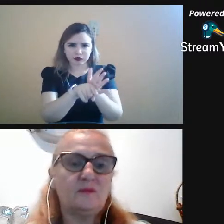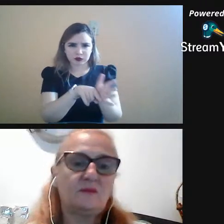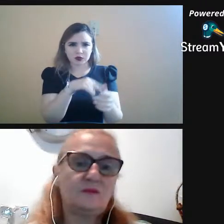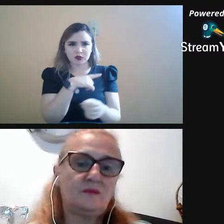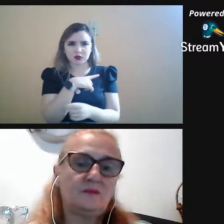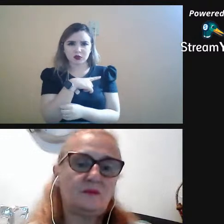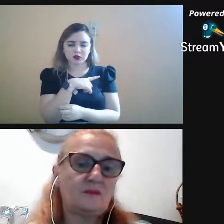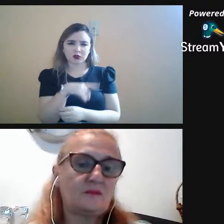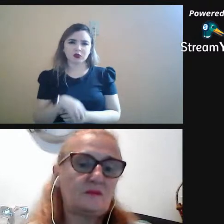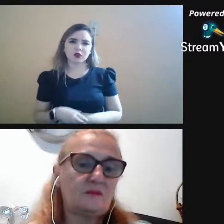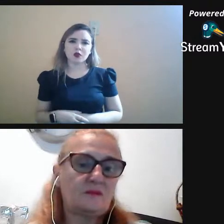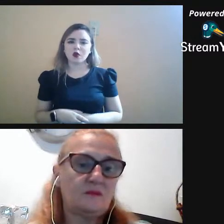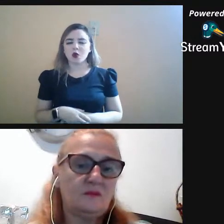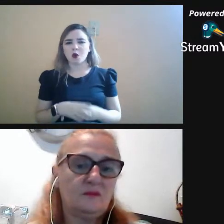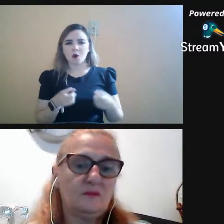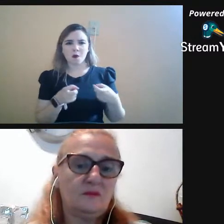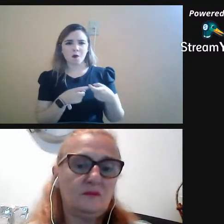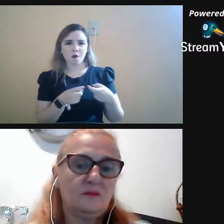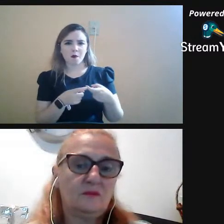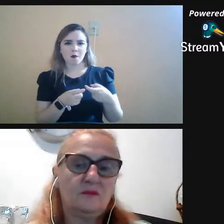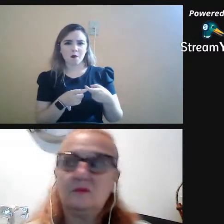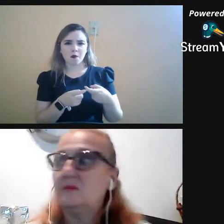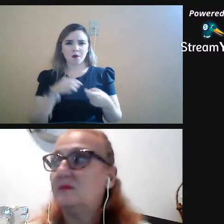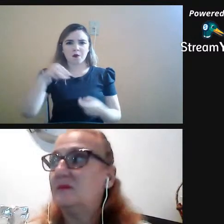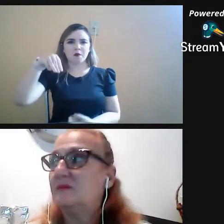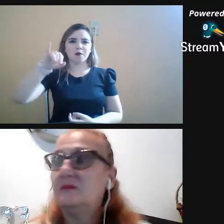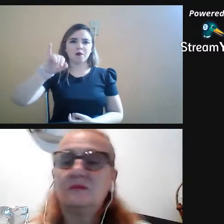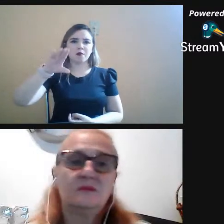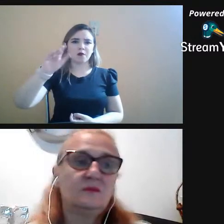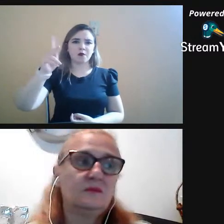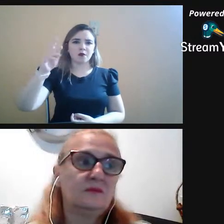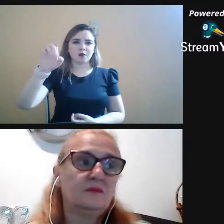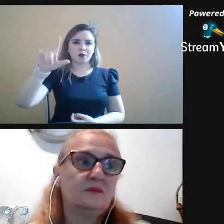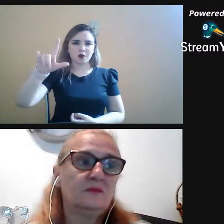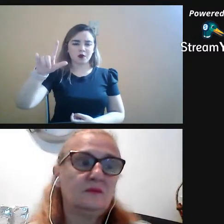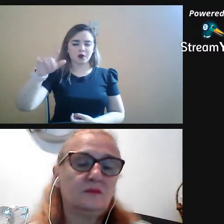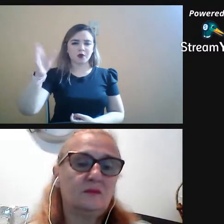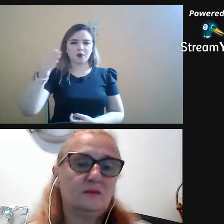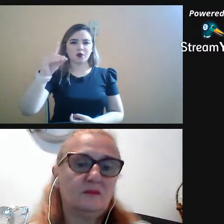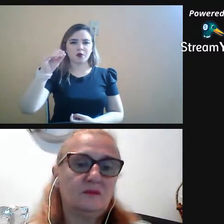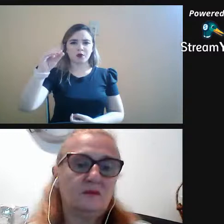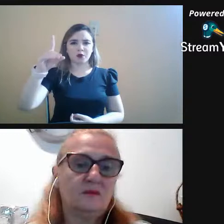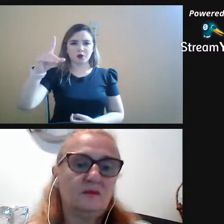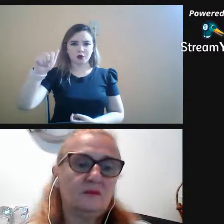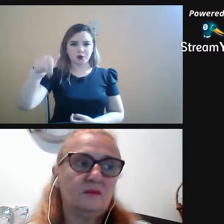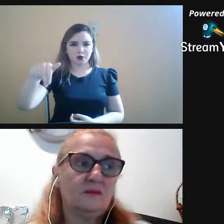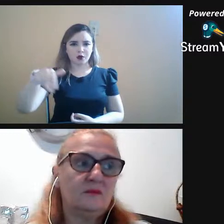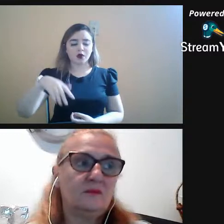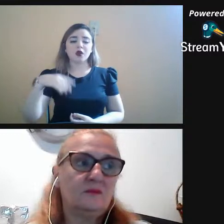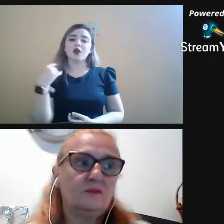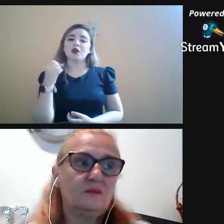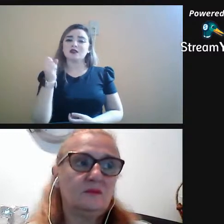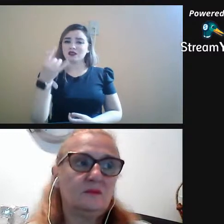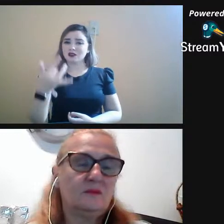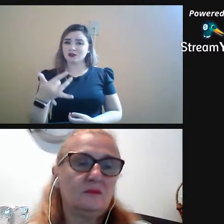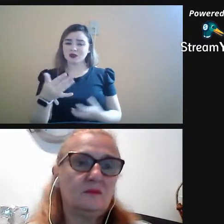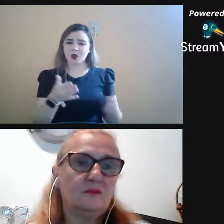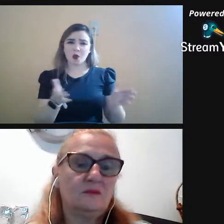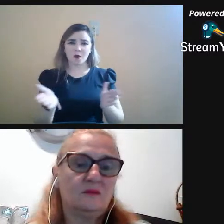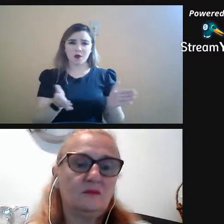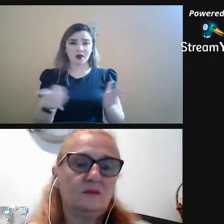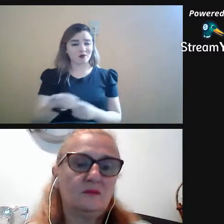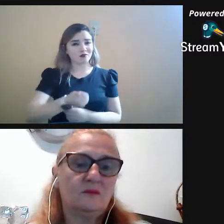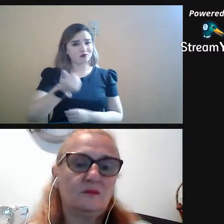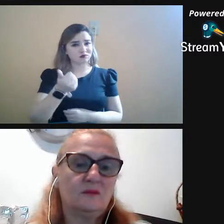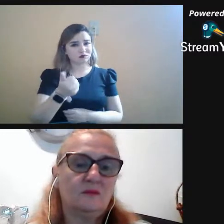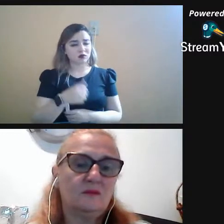de um médico chamado Michel Odan. Ele fala sobre o período primal. O período